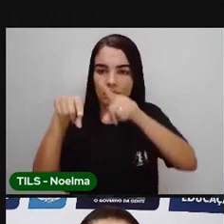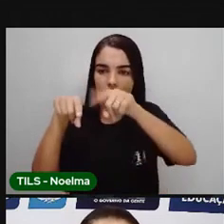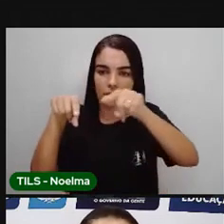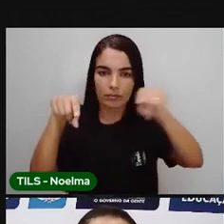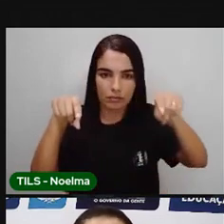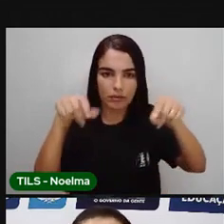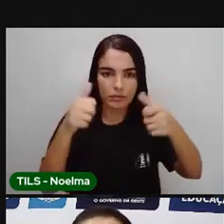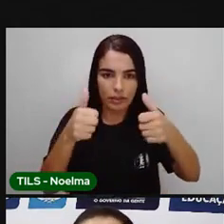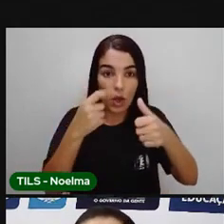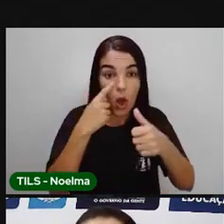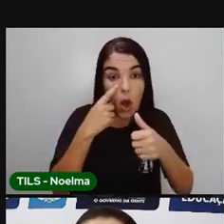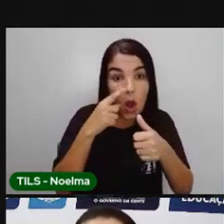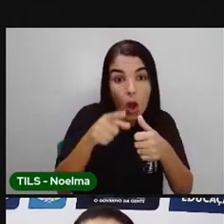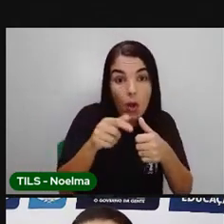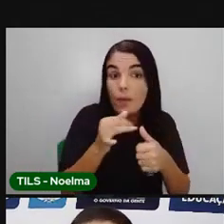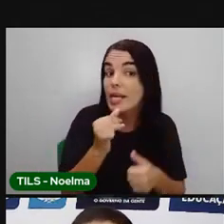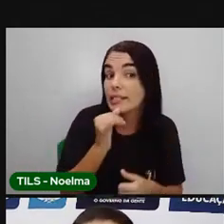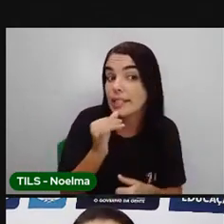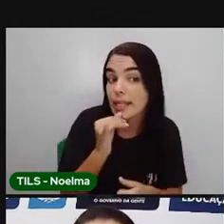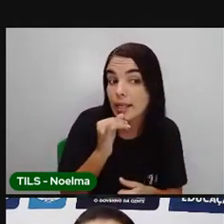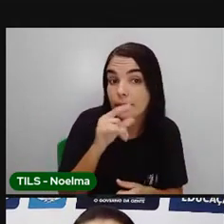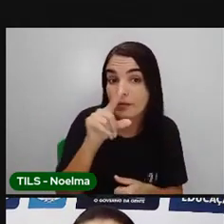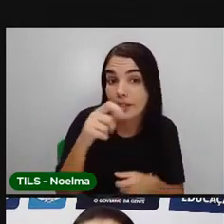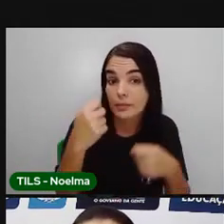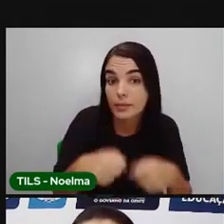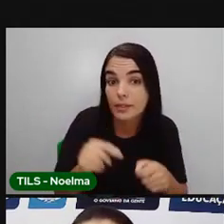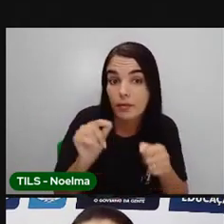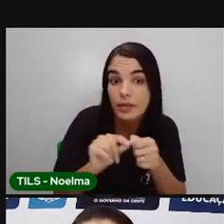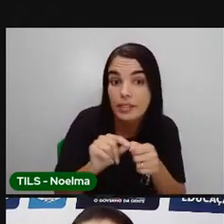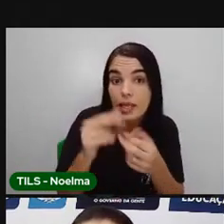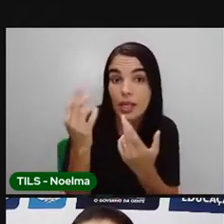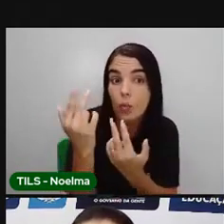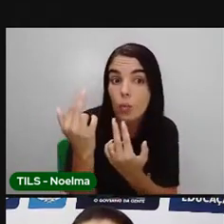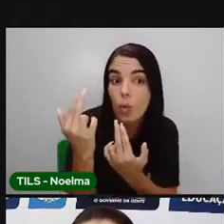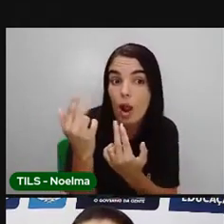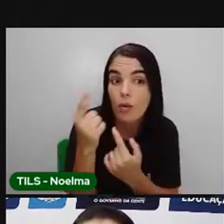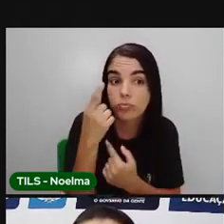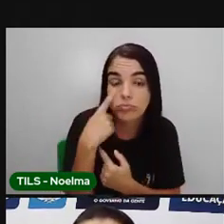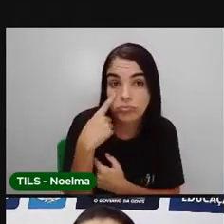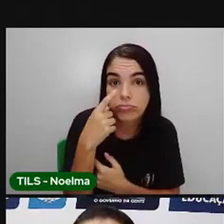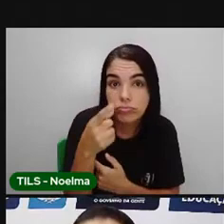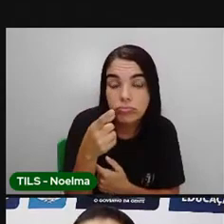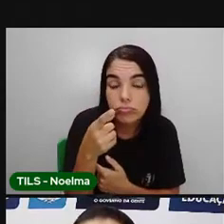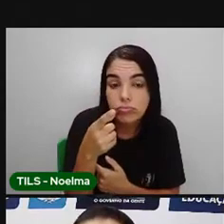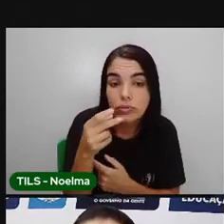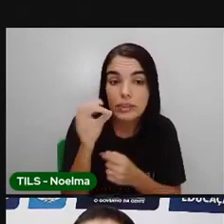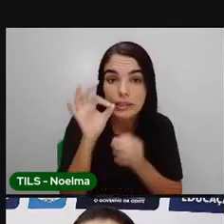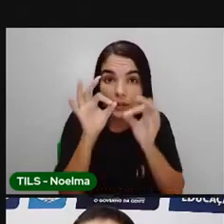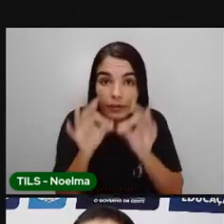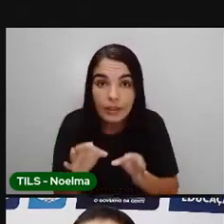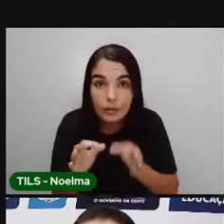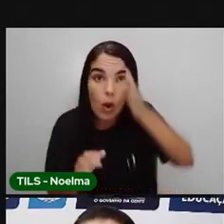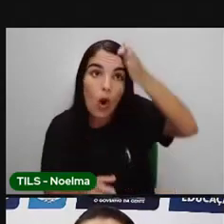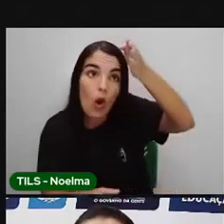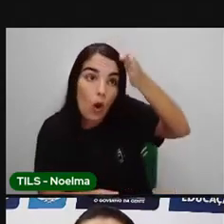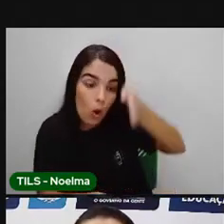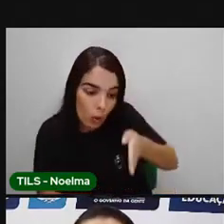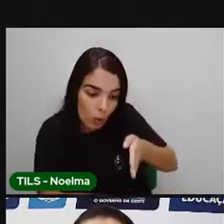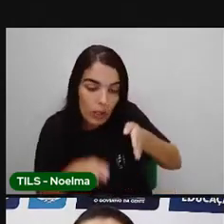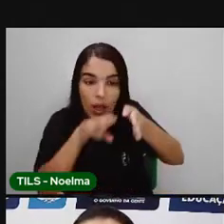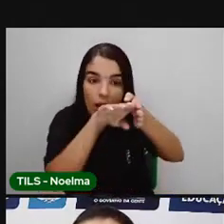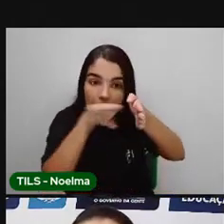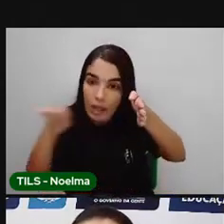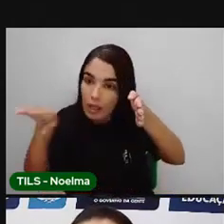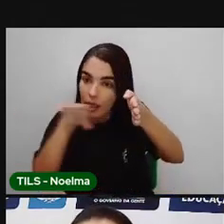Ó, isso aqui é um exemplo de gráfico de barra, certo? Então, as barrinhas, ó, o de coluna que fica na vertical e